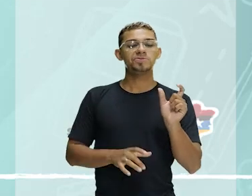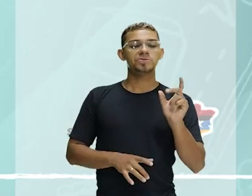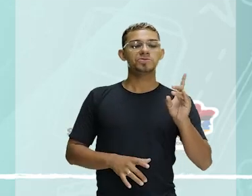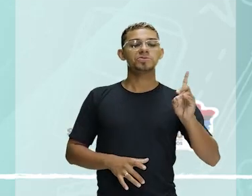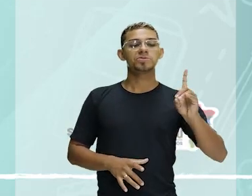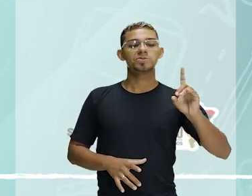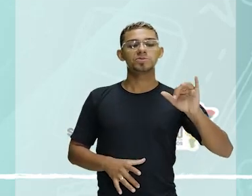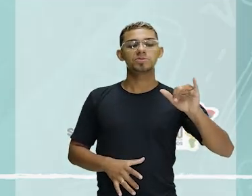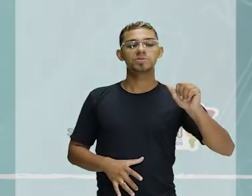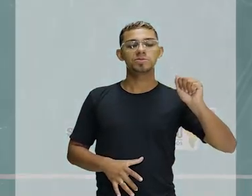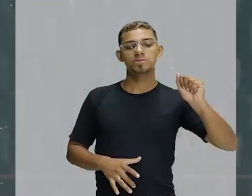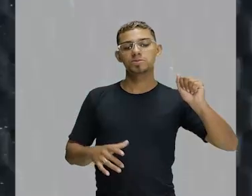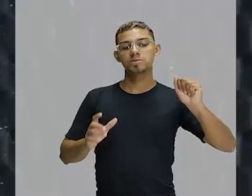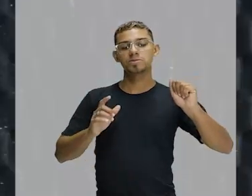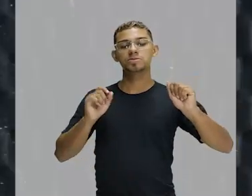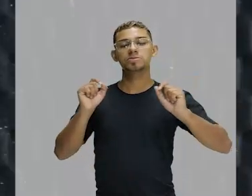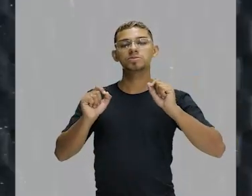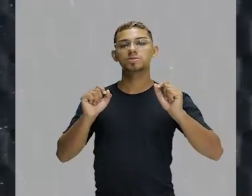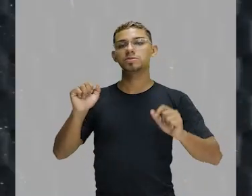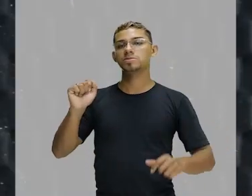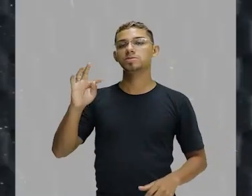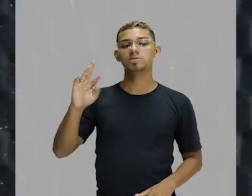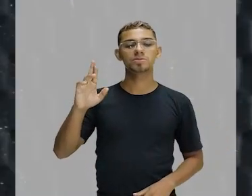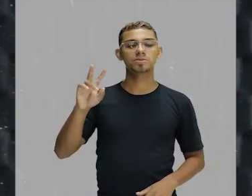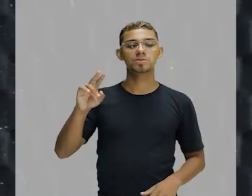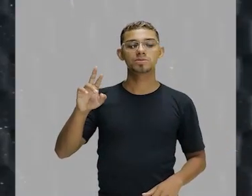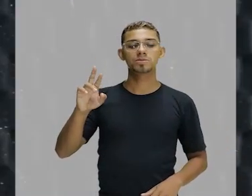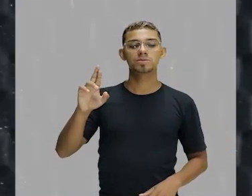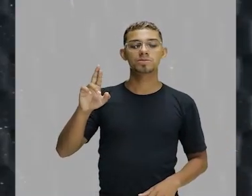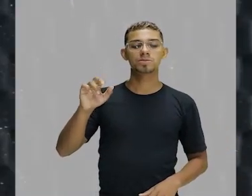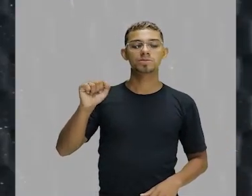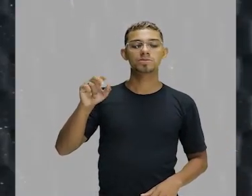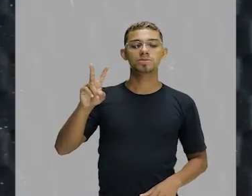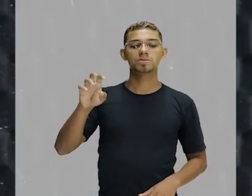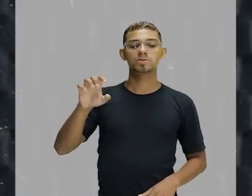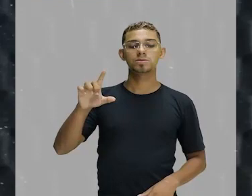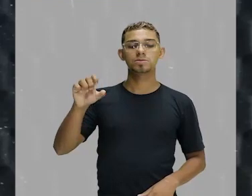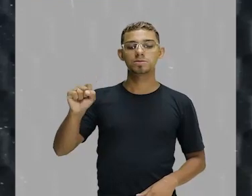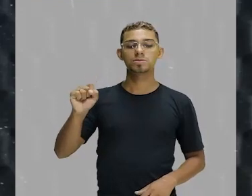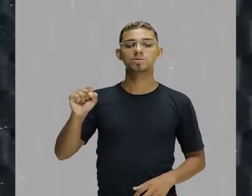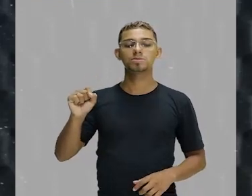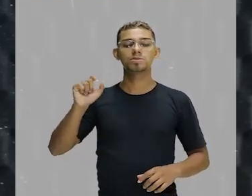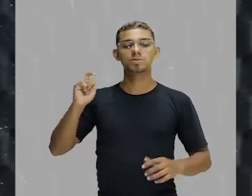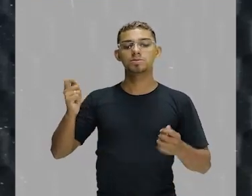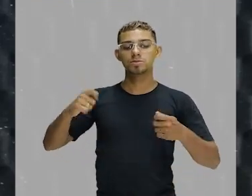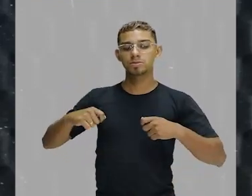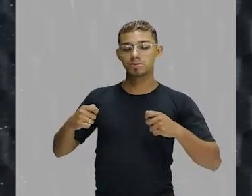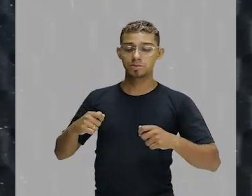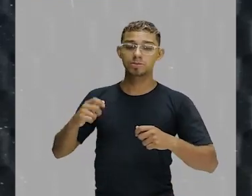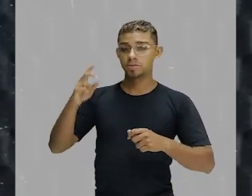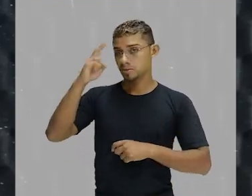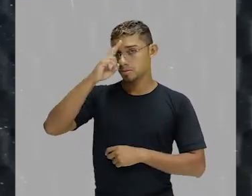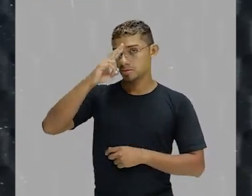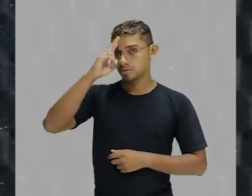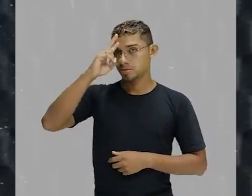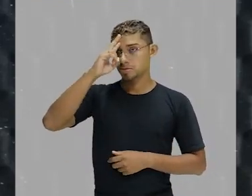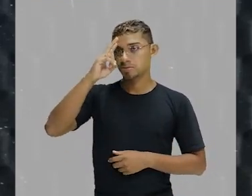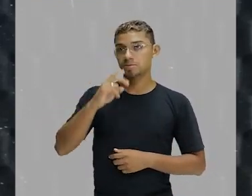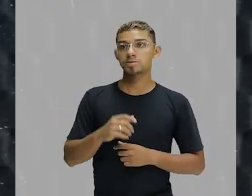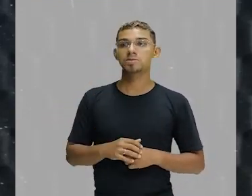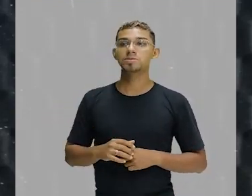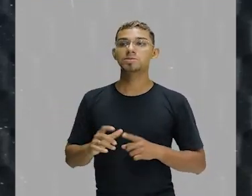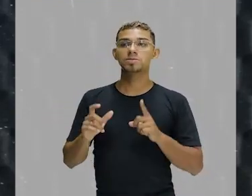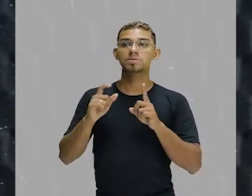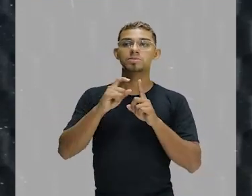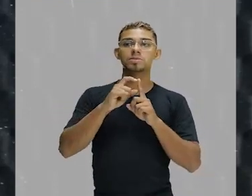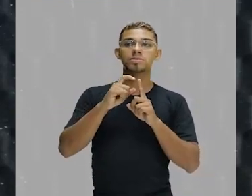a fragmentação. Para você lembrar da sequência dessas fases da prófase 1, existe uma